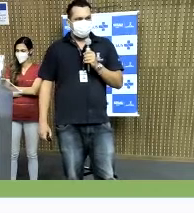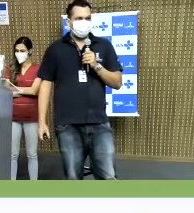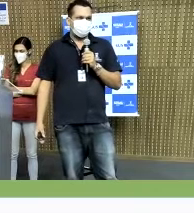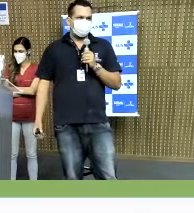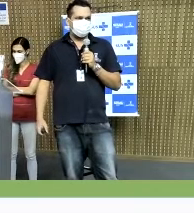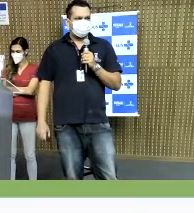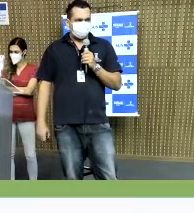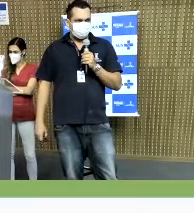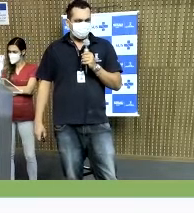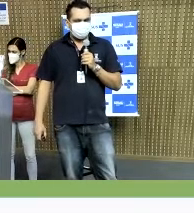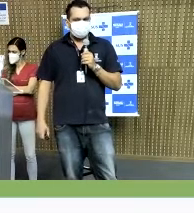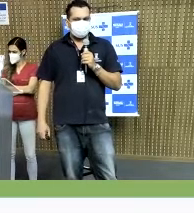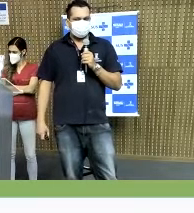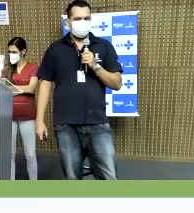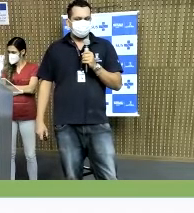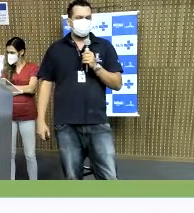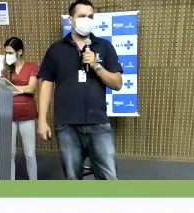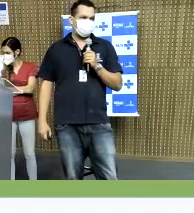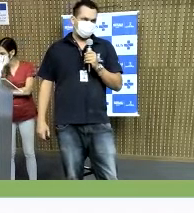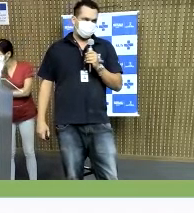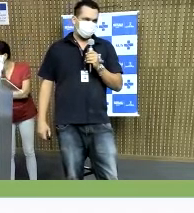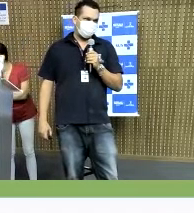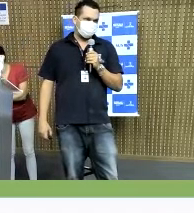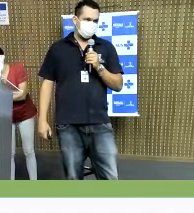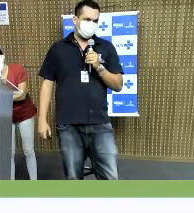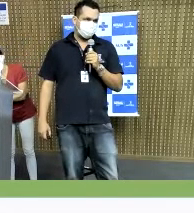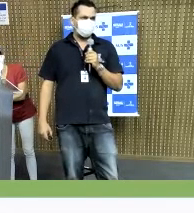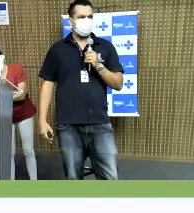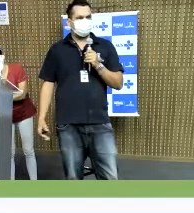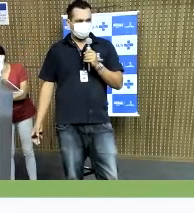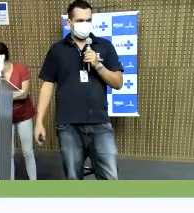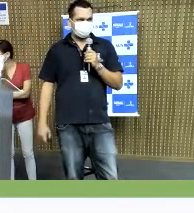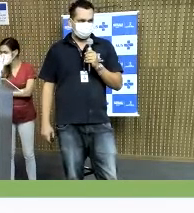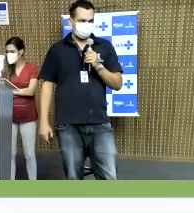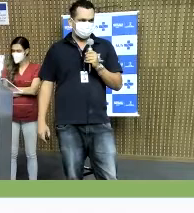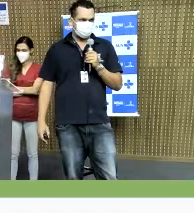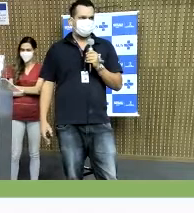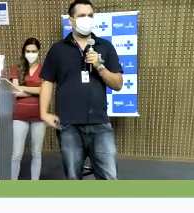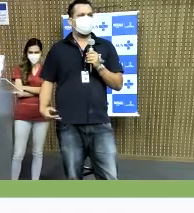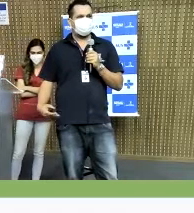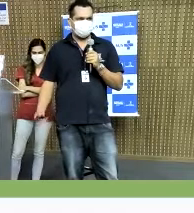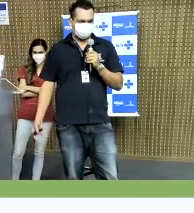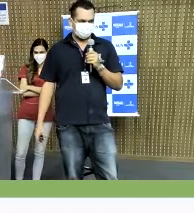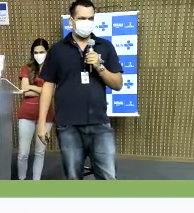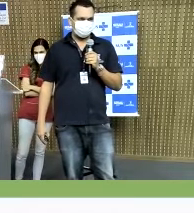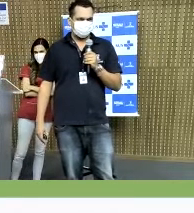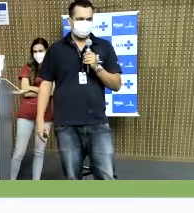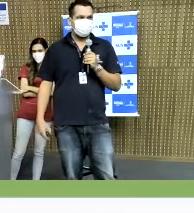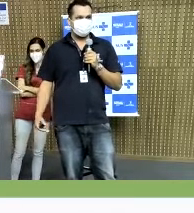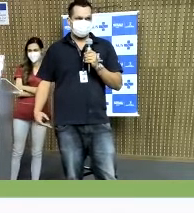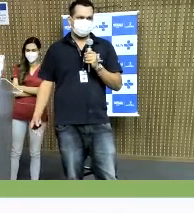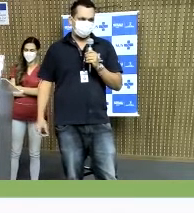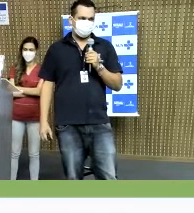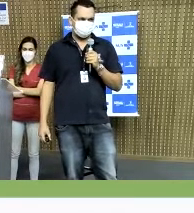estamos zerados, porque a médica reguladora, ela pediu exoneração agora em setembro e ainda não consegui fazer a substituição. Já tem a pessoa que vai